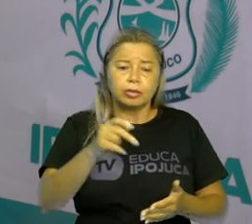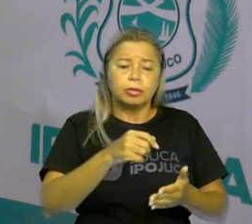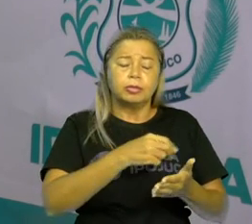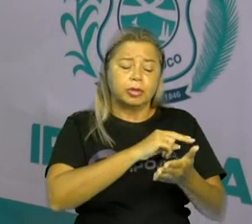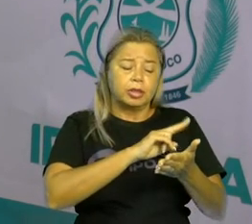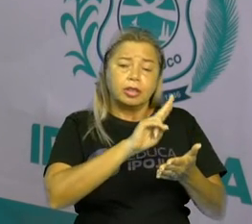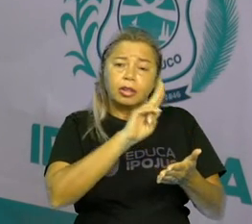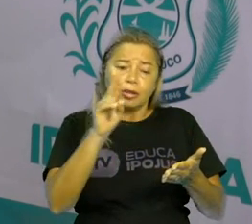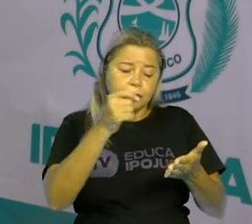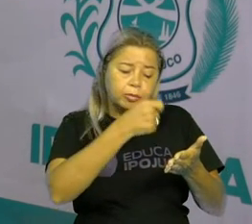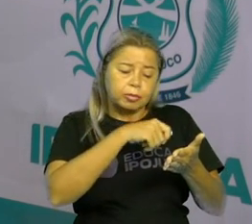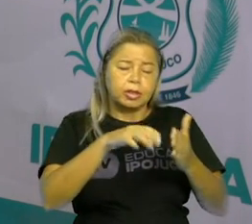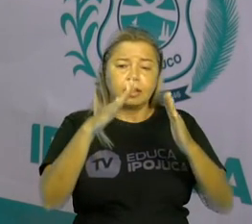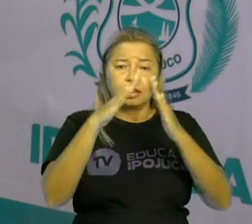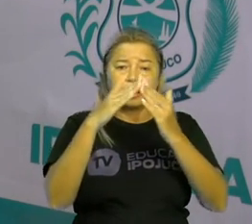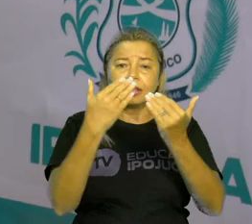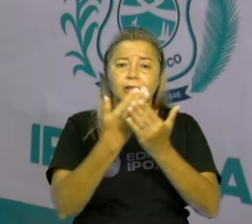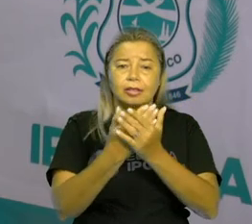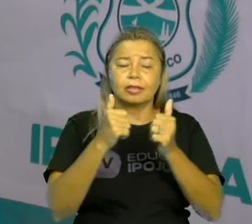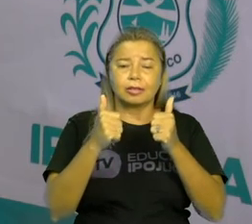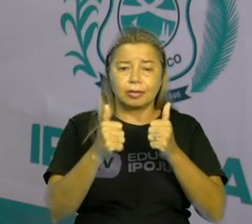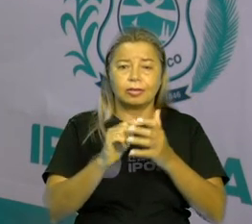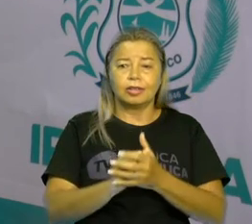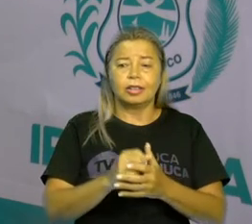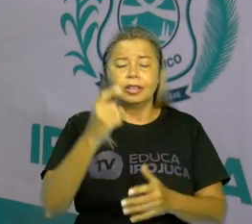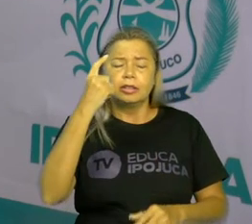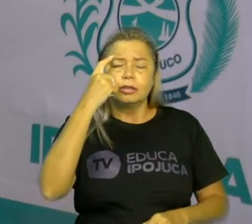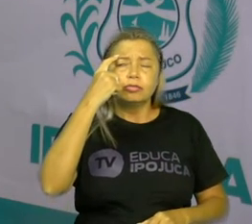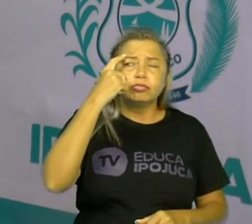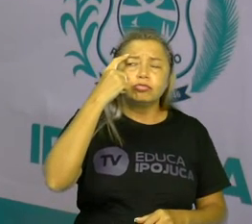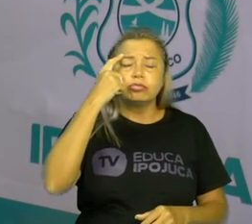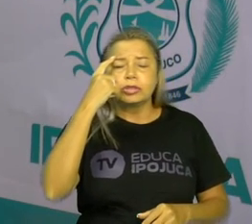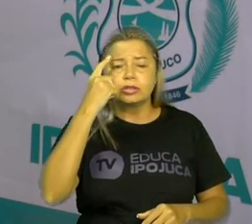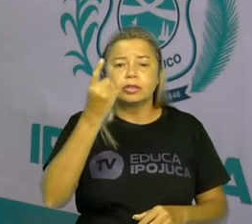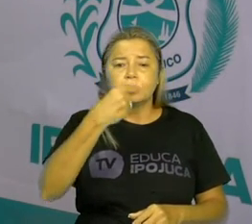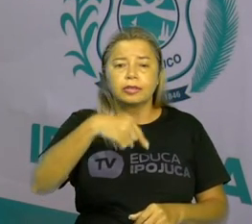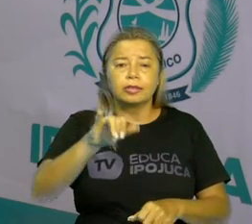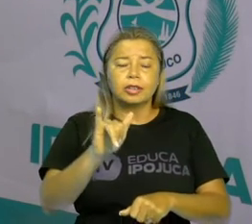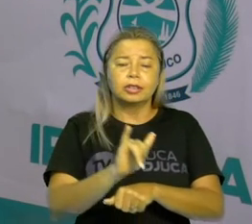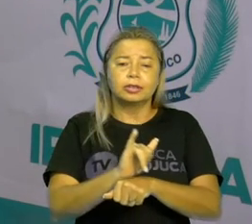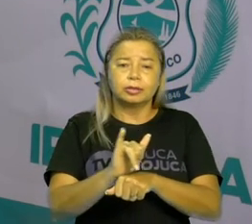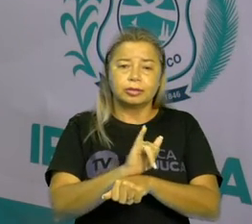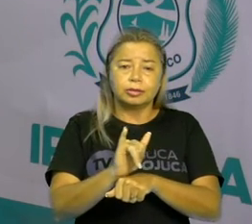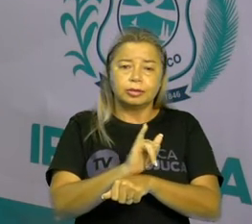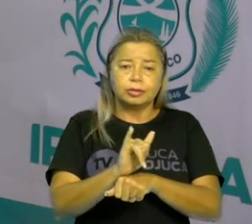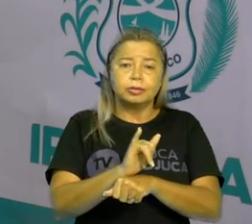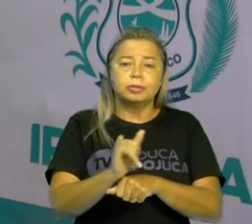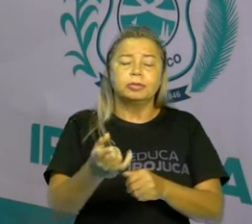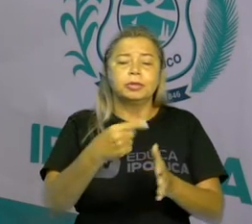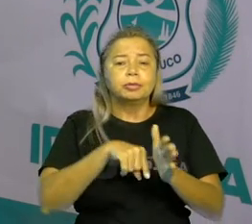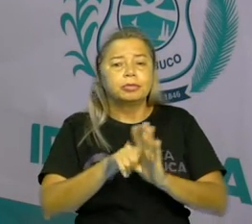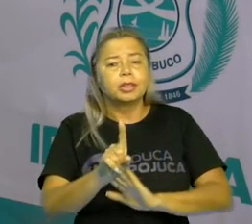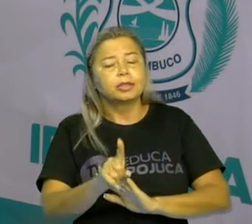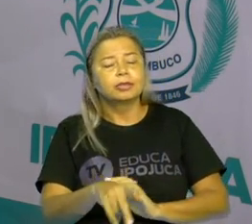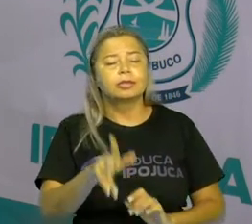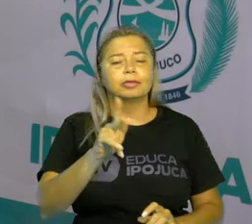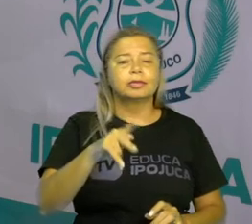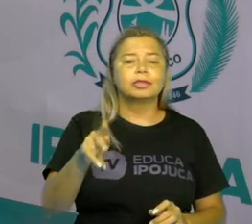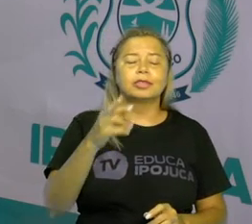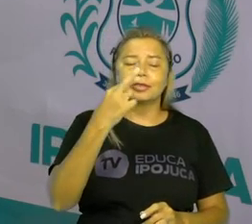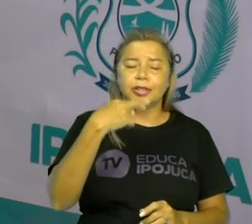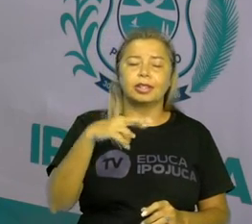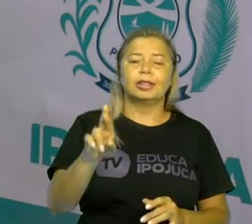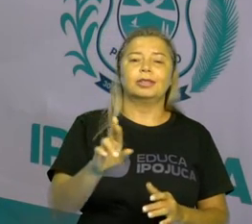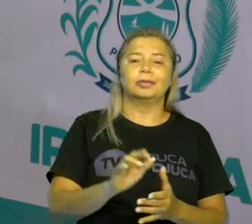pessoal. Qualquer dúvida, vocês já sabem. Corre lá no YouTube, coloca a sua dúvida que eu vou responder com todo